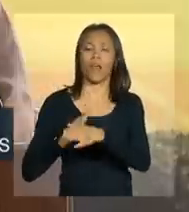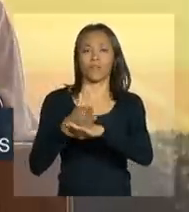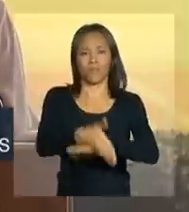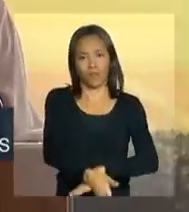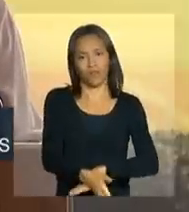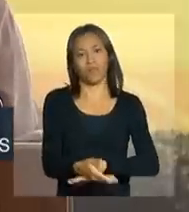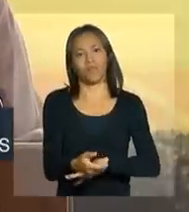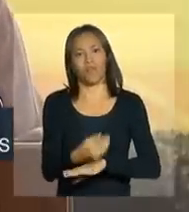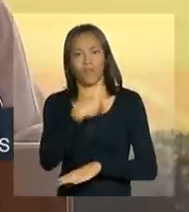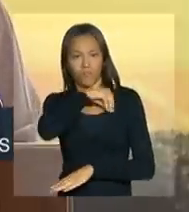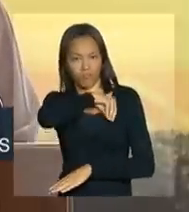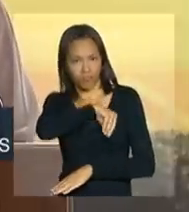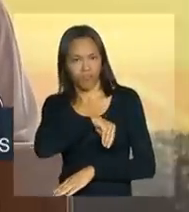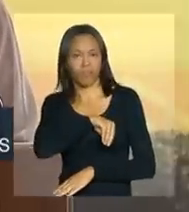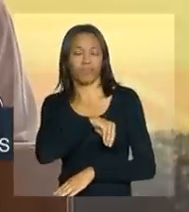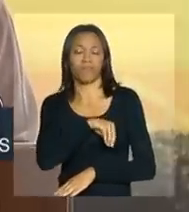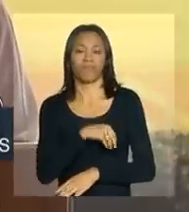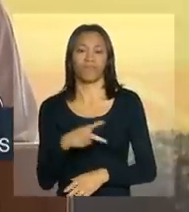à